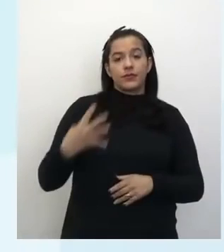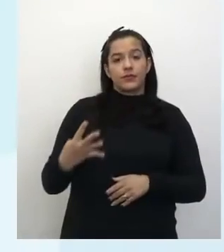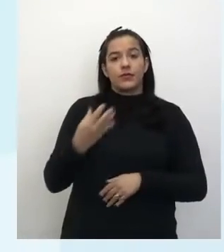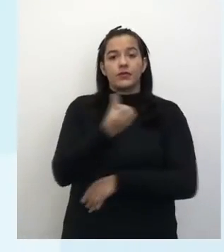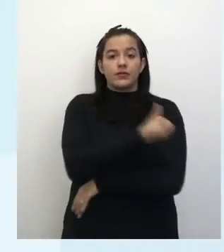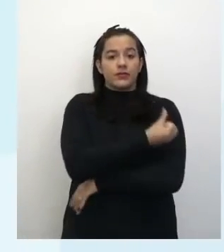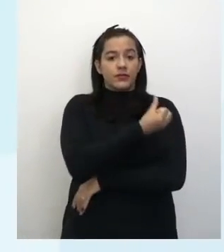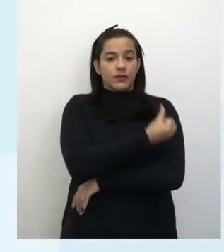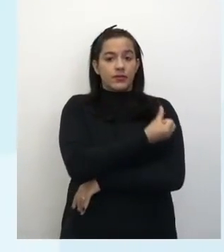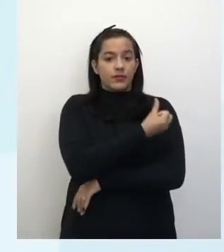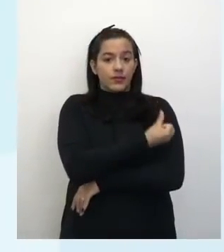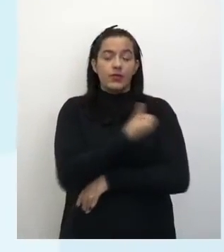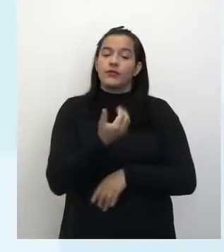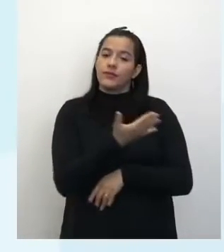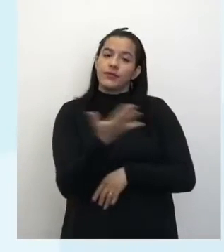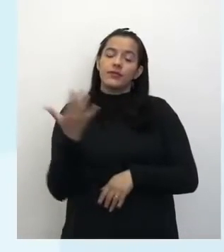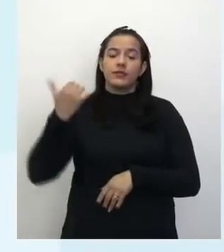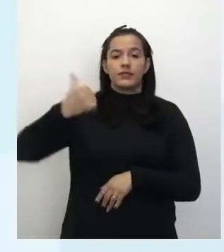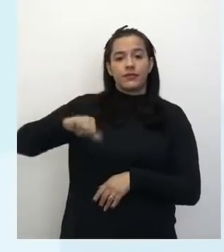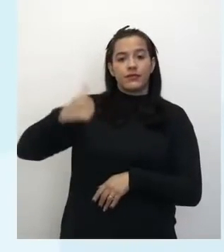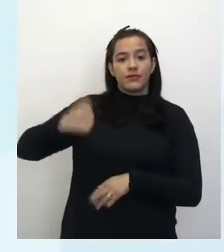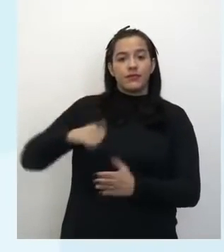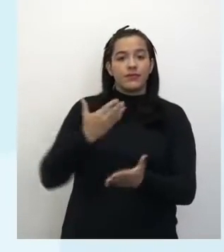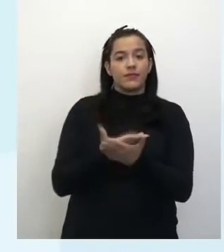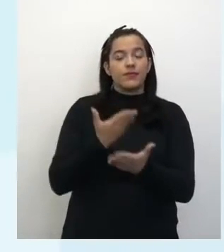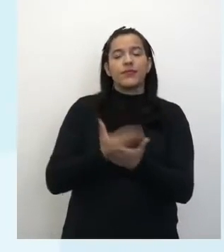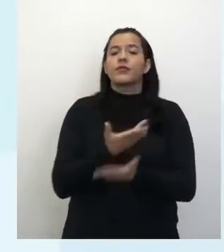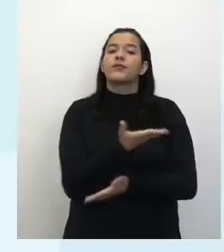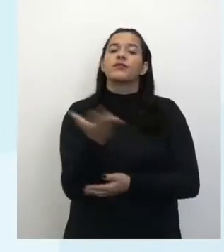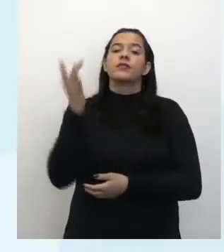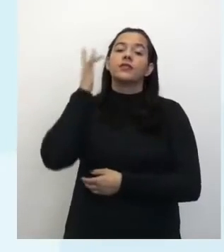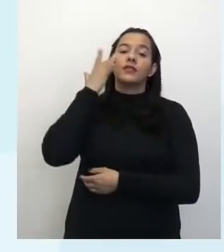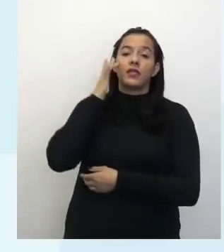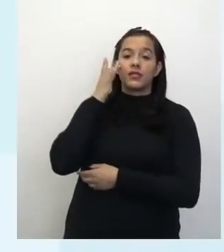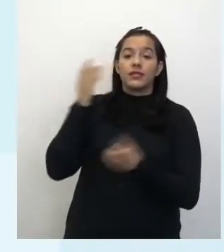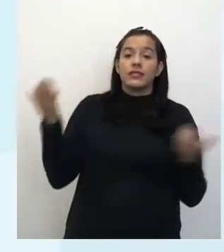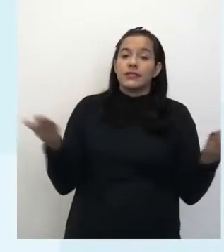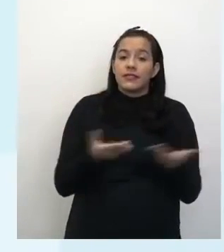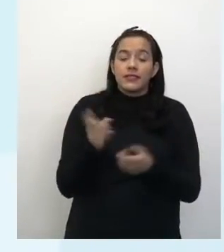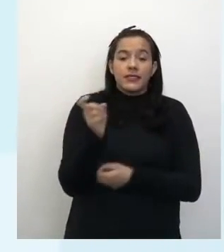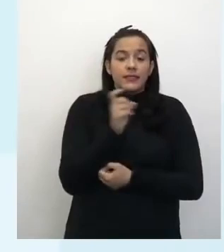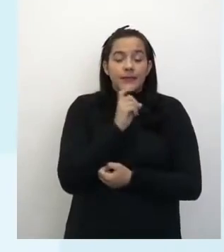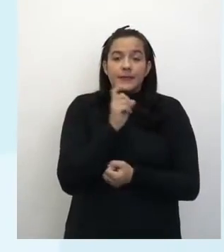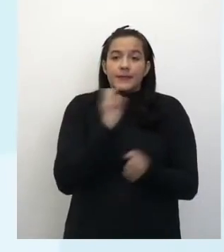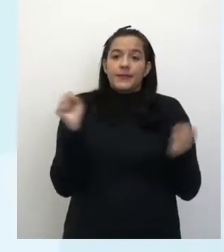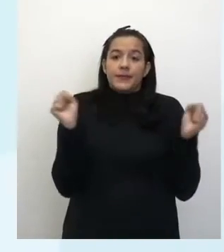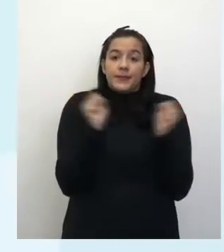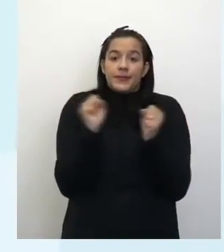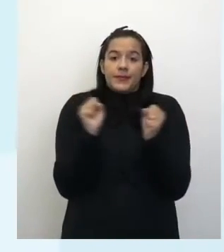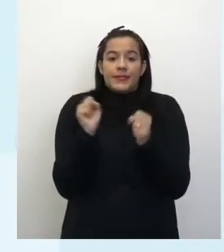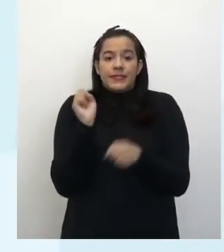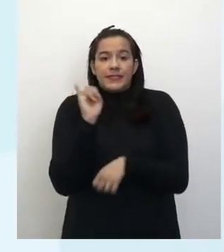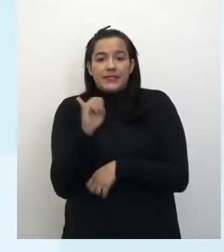né? Isso, já Mas tira um avaliem print. nossa aula lá, coloca lá o que vocês acharam nesse frio, né? É isso aí. Se a aula